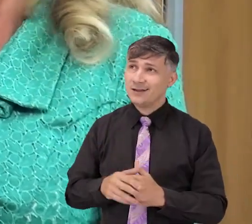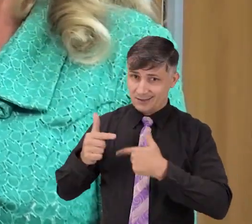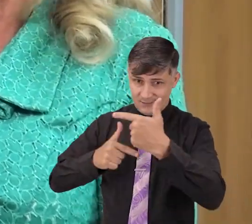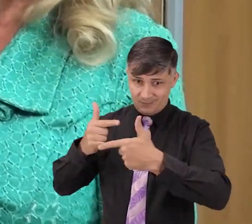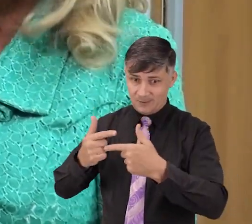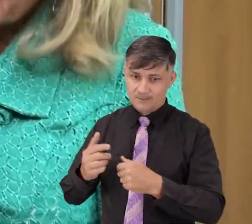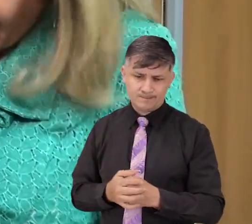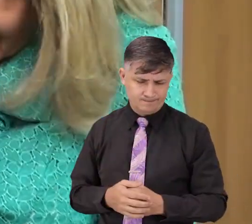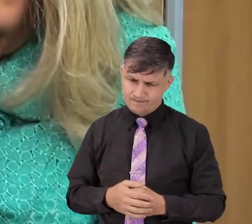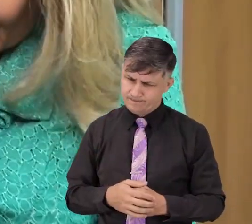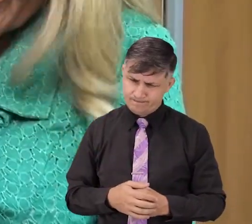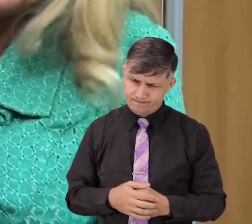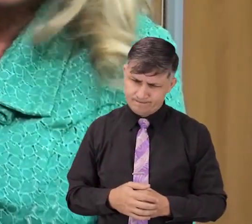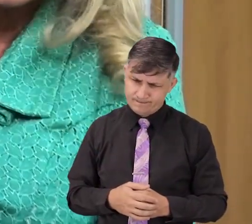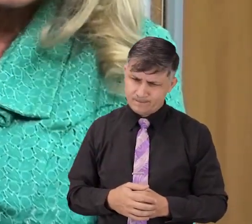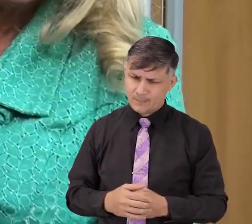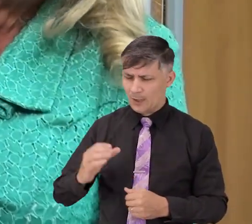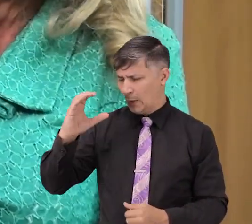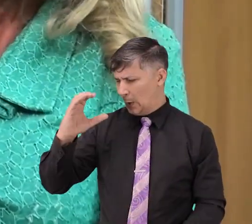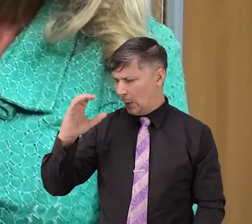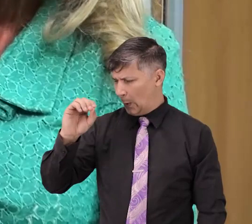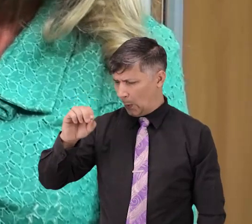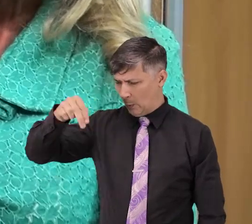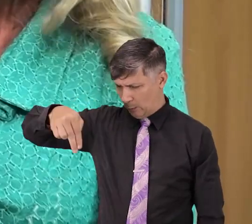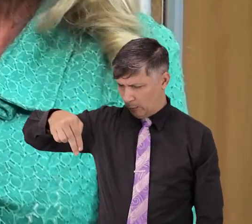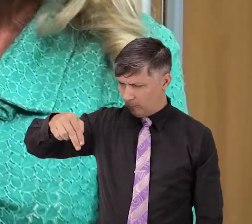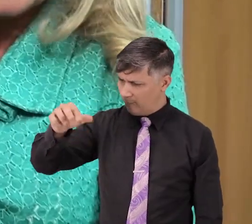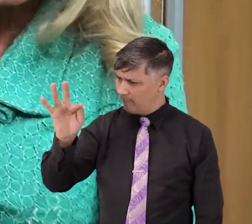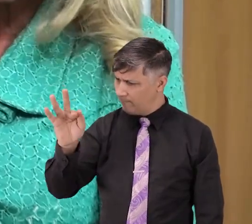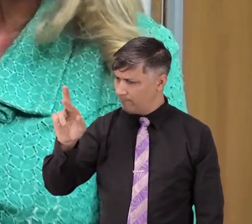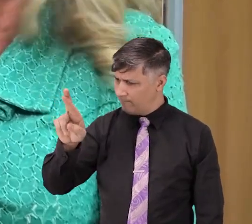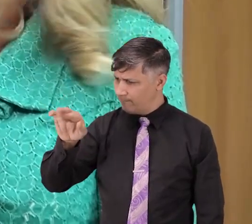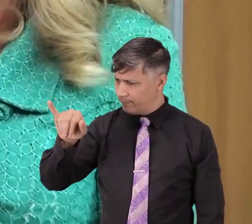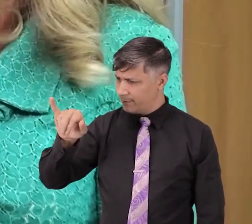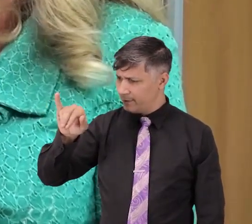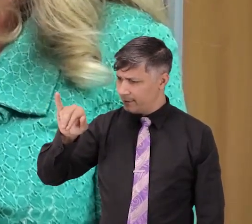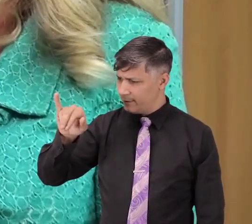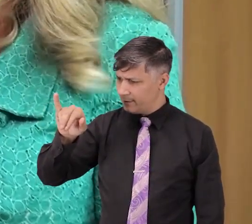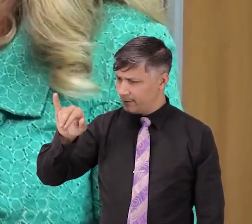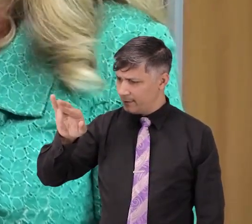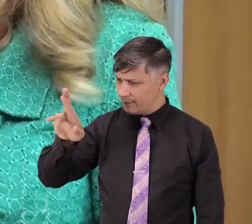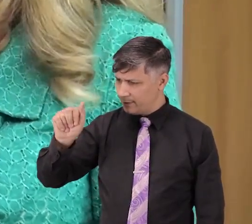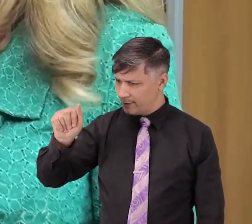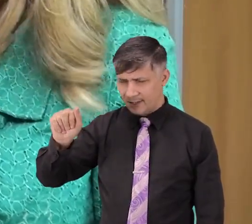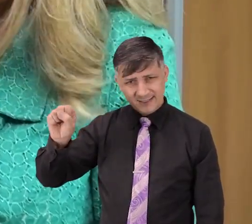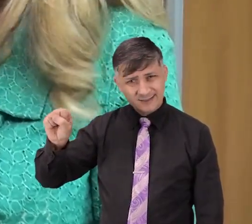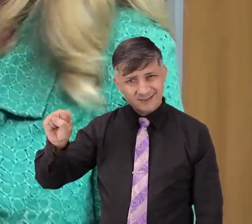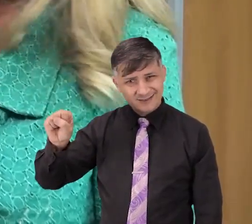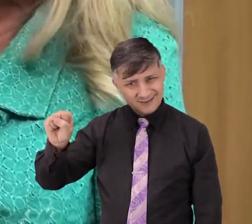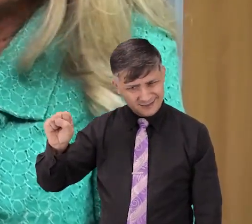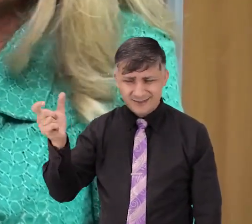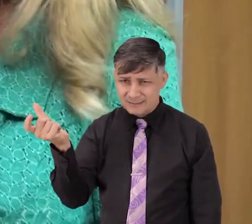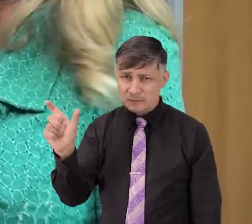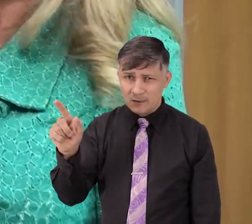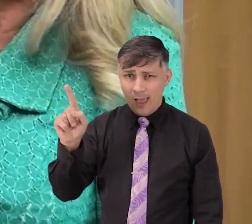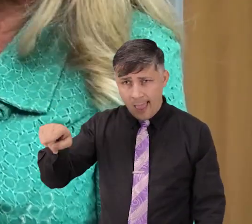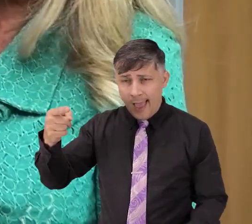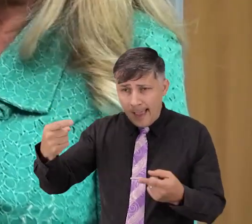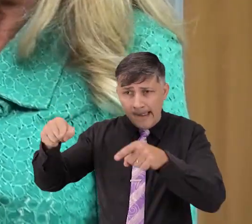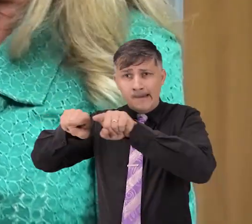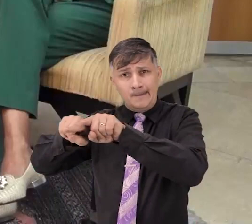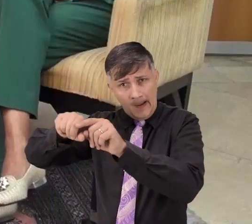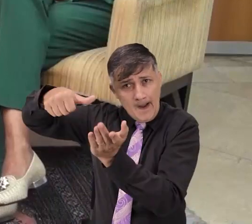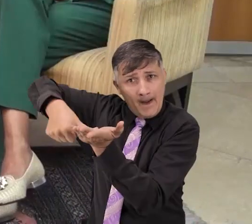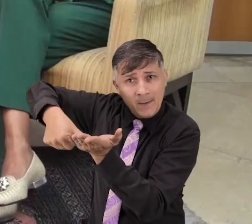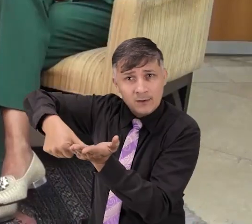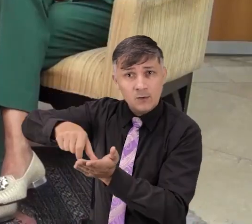eu tenho horror a essa palavra, confreiras, mas eu vou chamar de consórcias. Entendeu? As nossas consórcias que quiserem